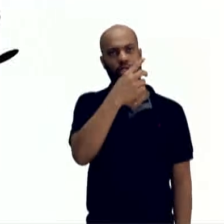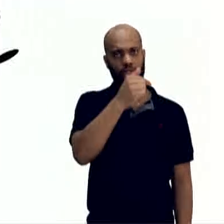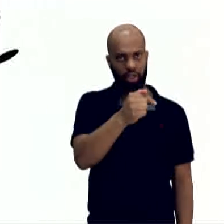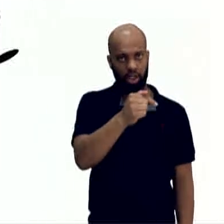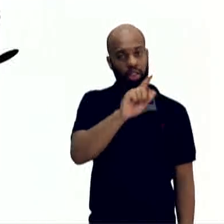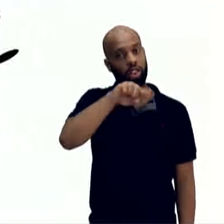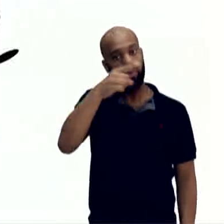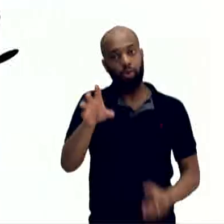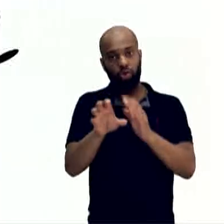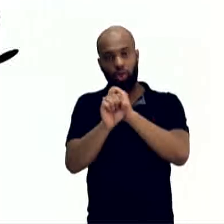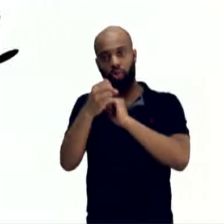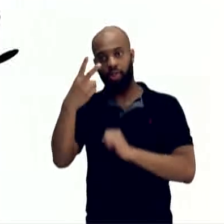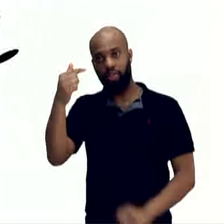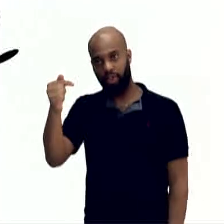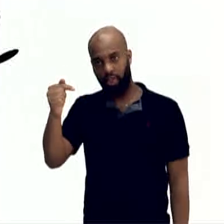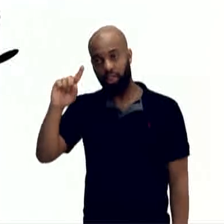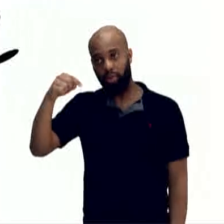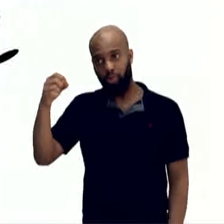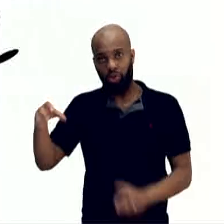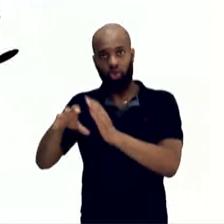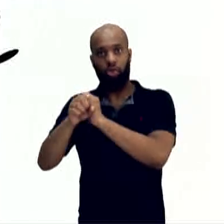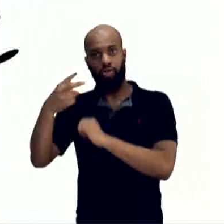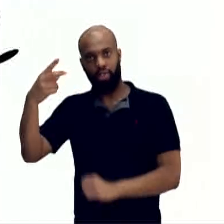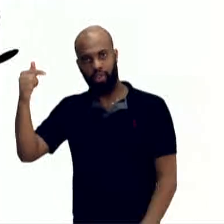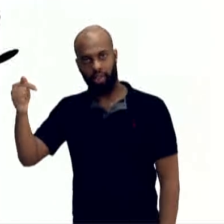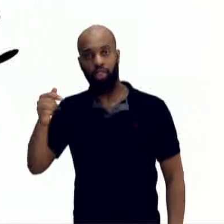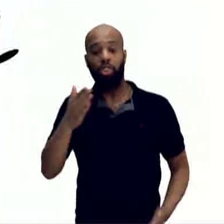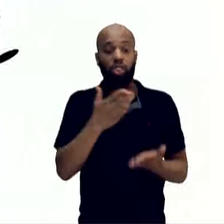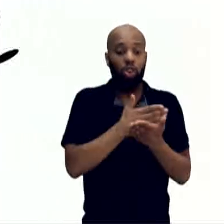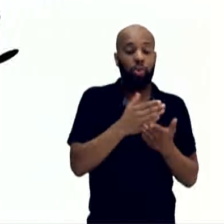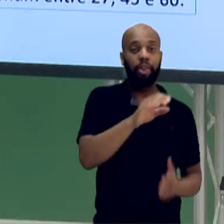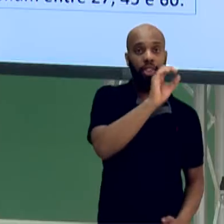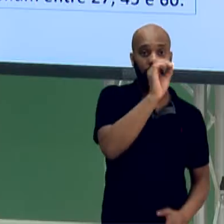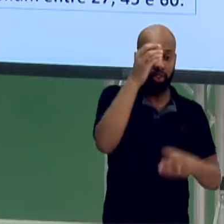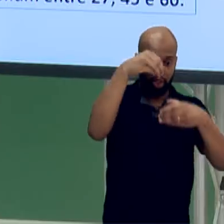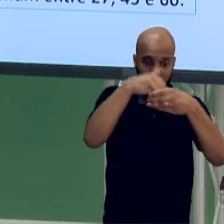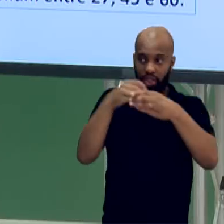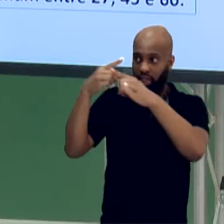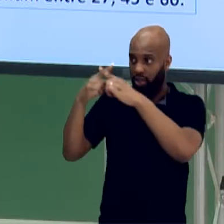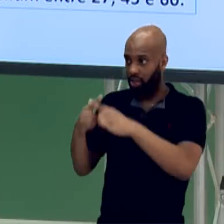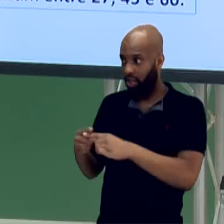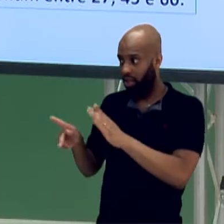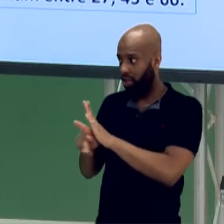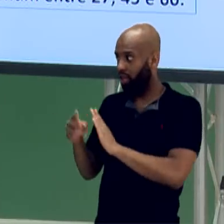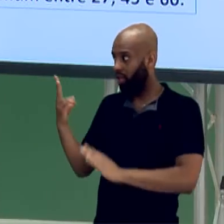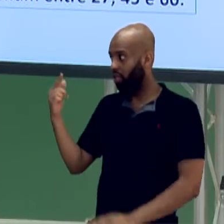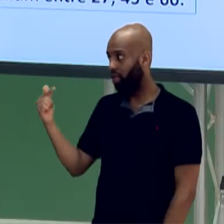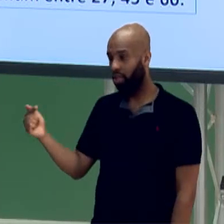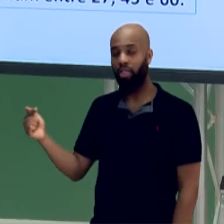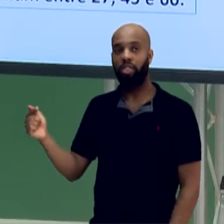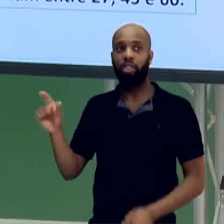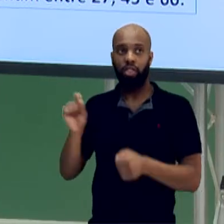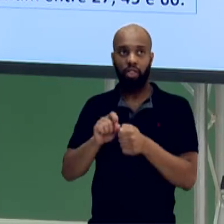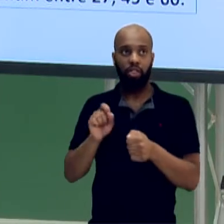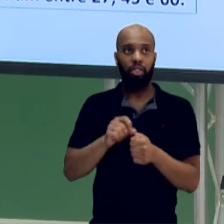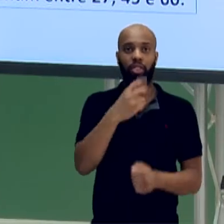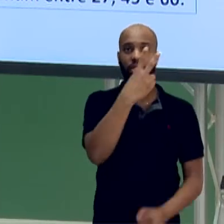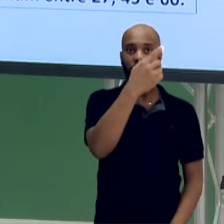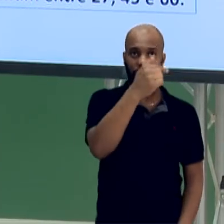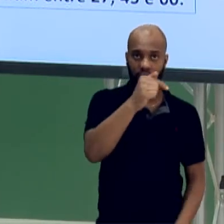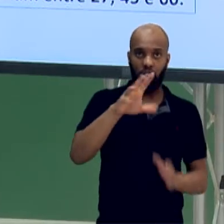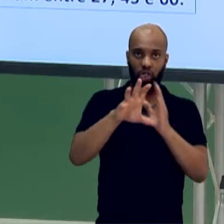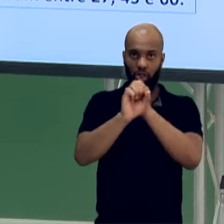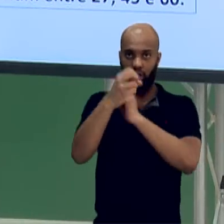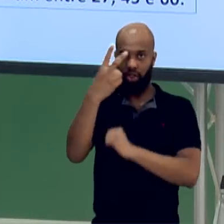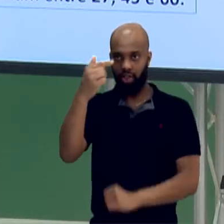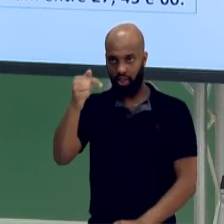27 horas. Então, partindo do 0, os múltiplos de 27, eu fiz de 27 em